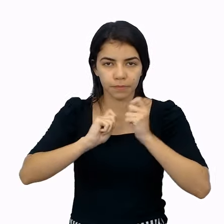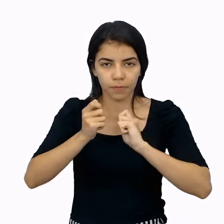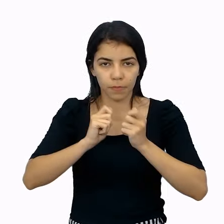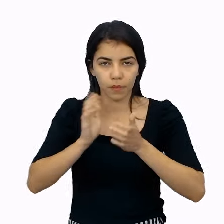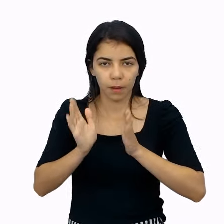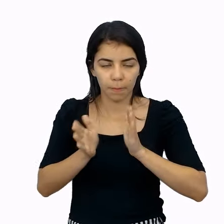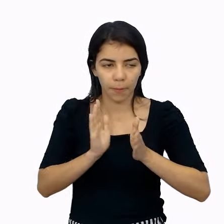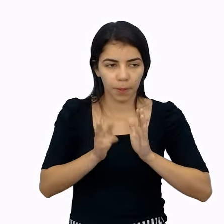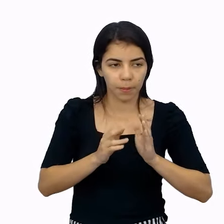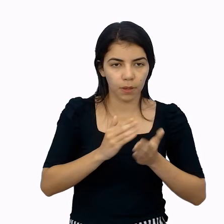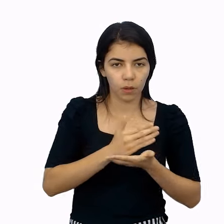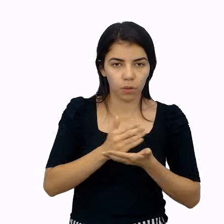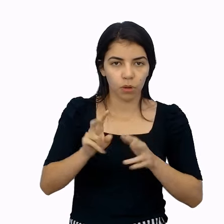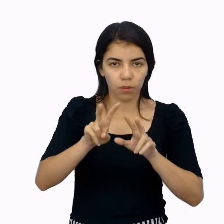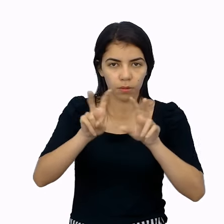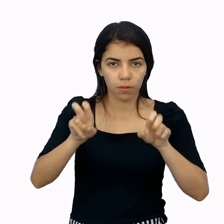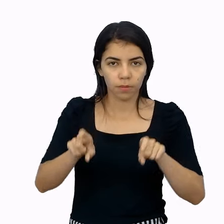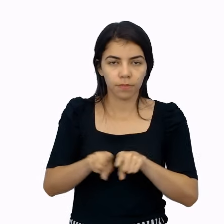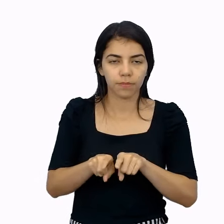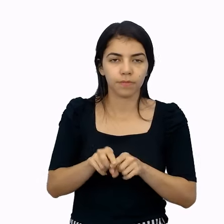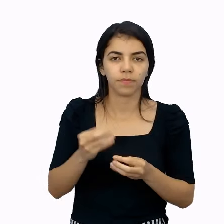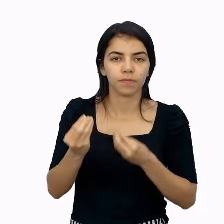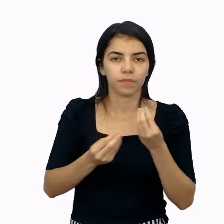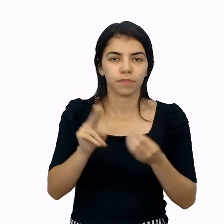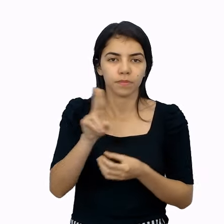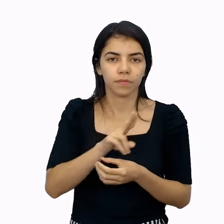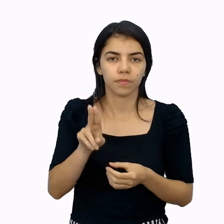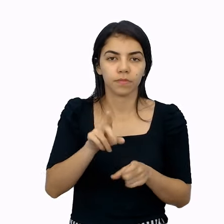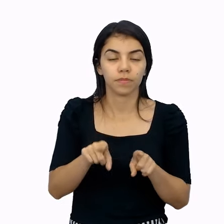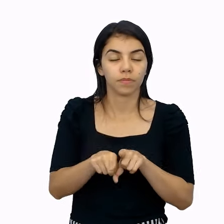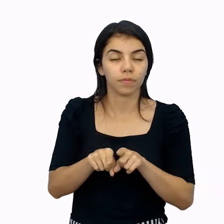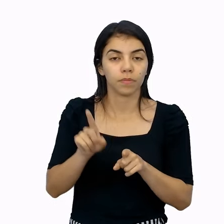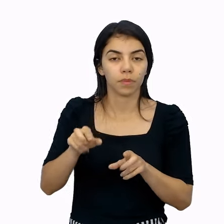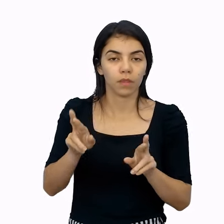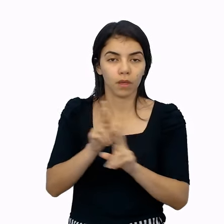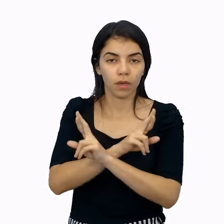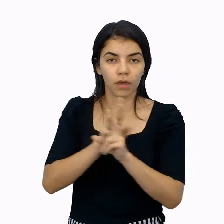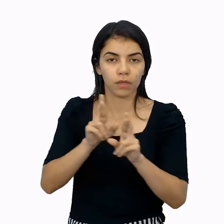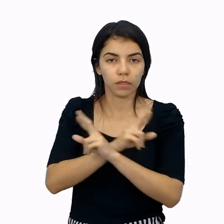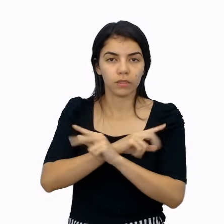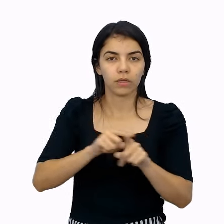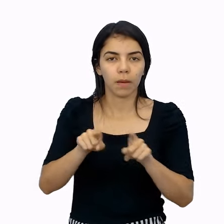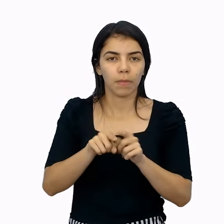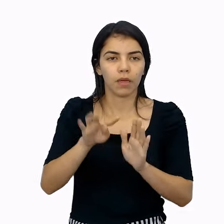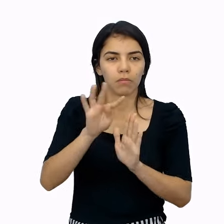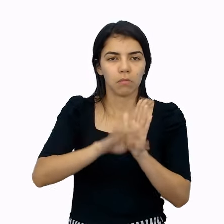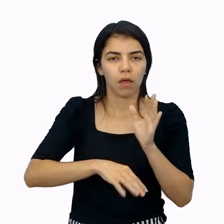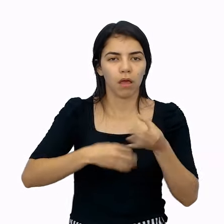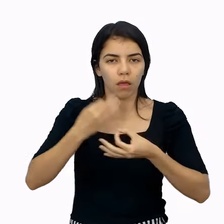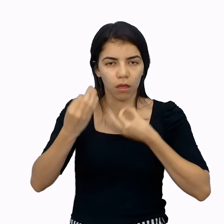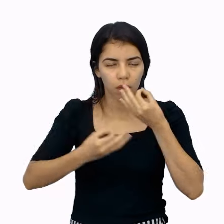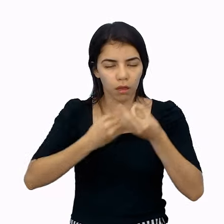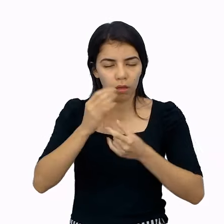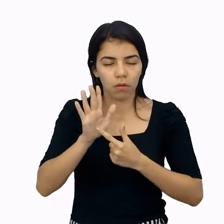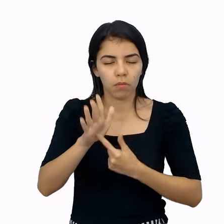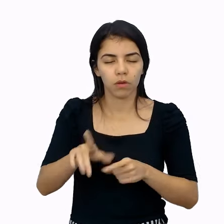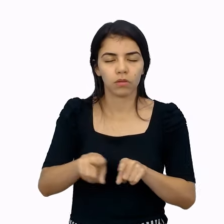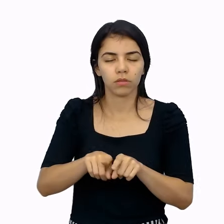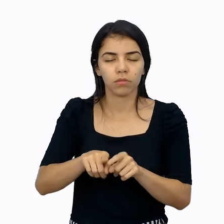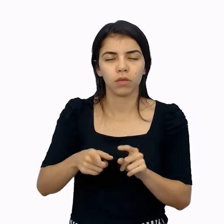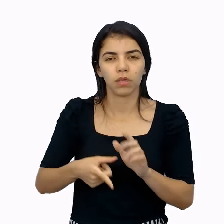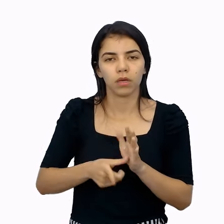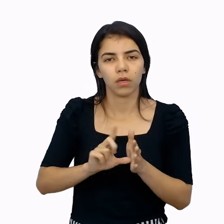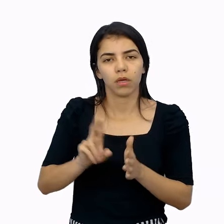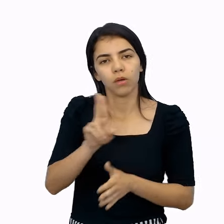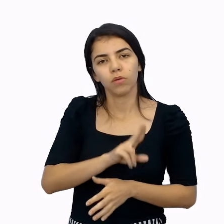pensando na introdução, desenvolvimento e conclusão, estabelece relações entre a tese e os argumentos oferecidos, faz uso